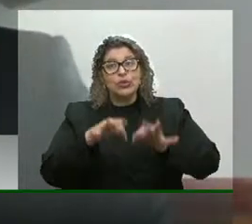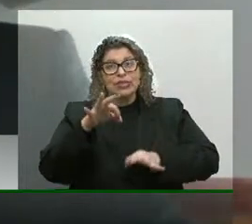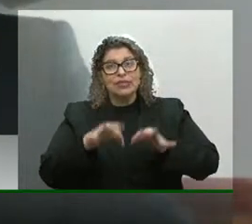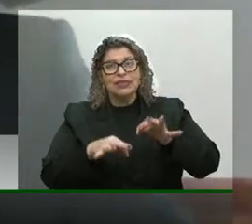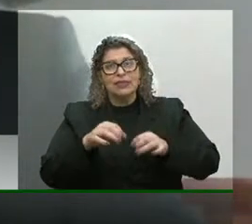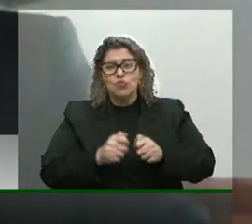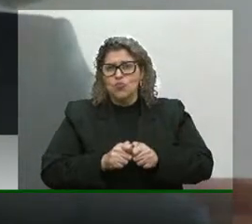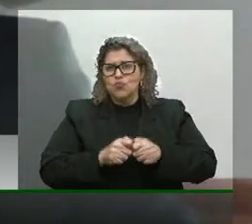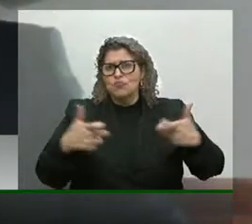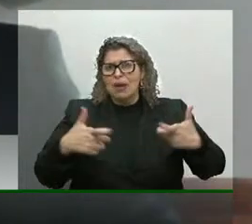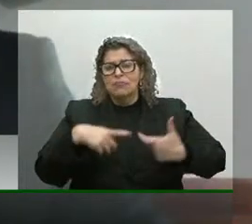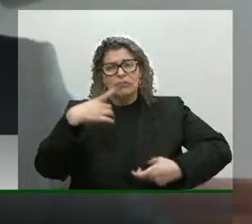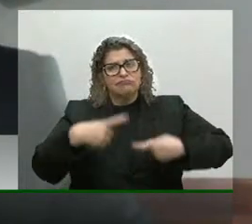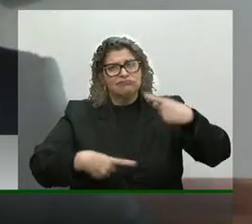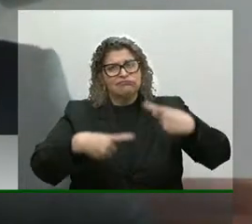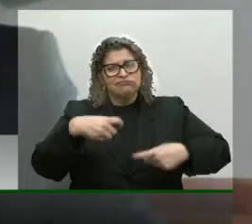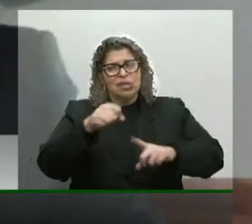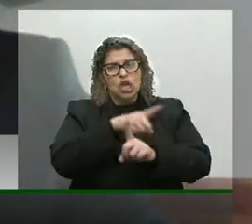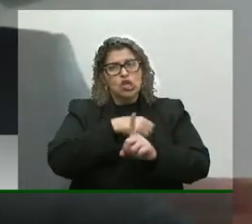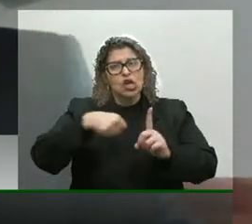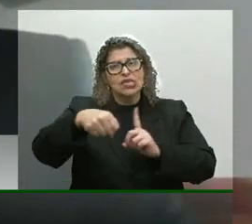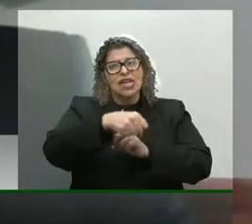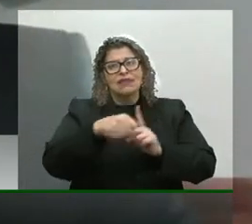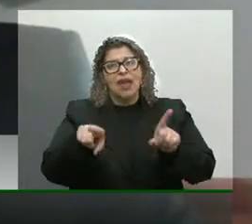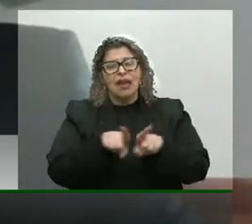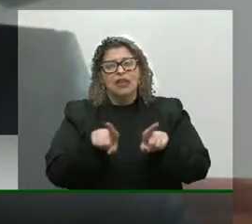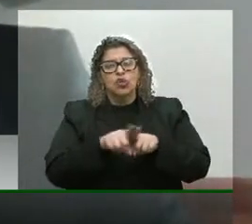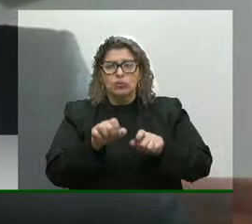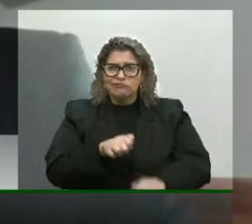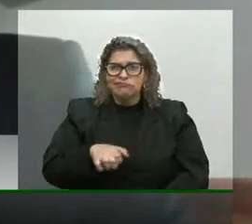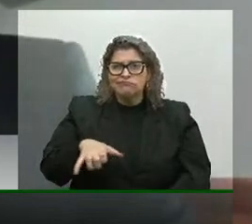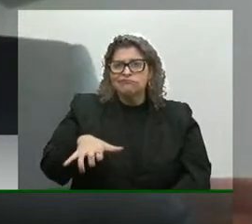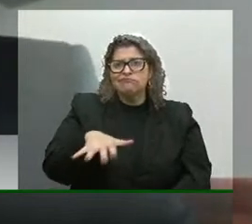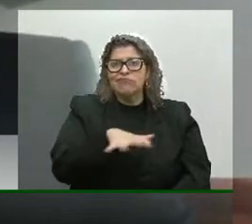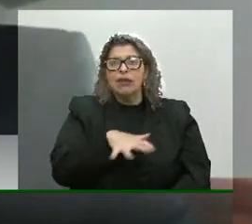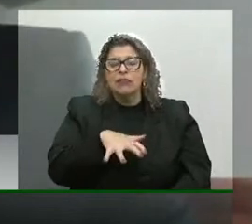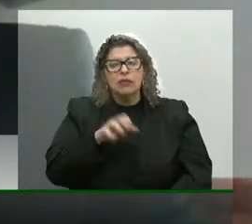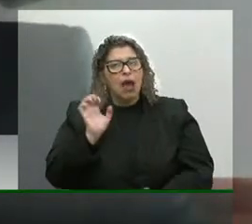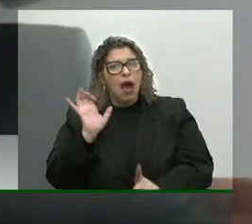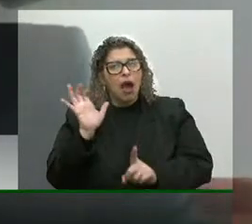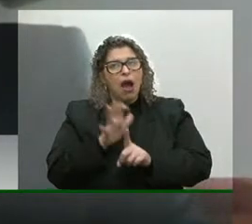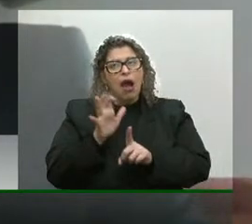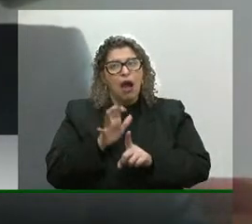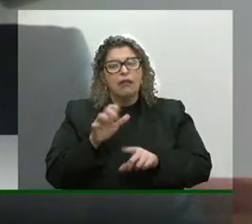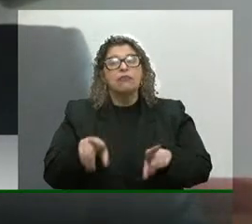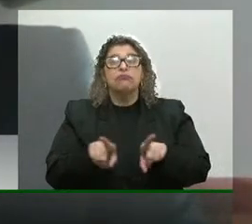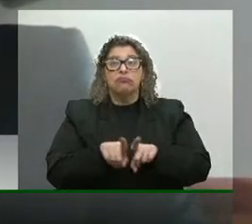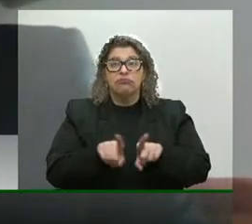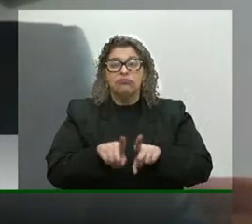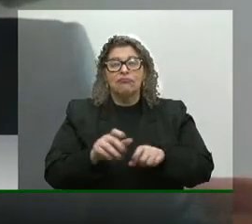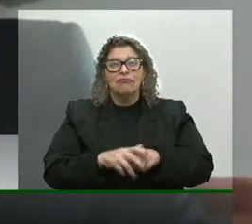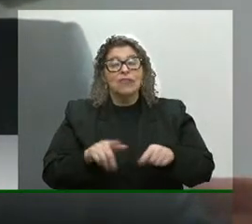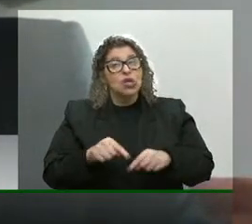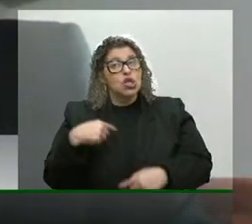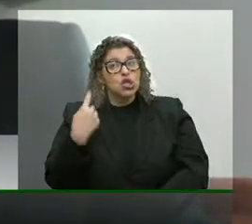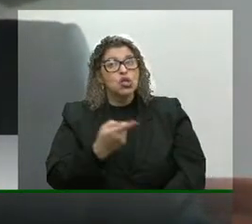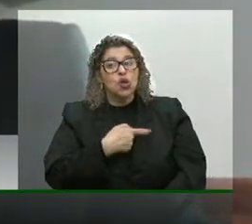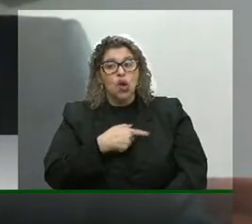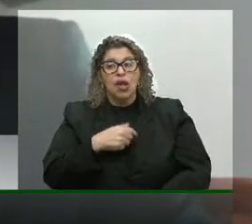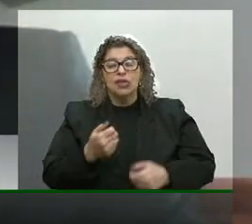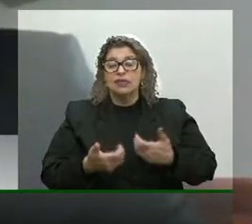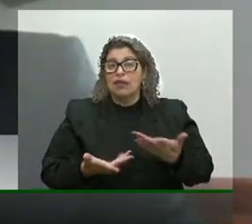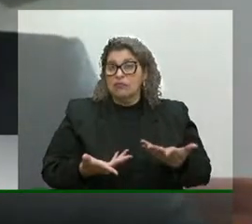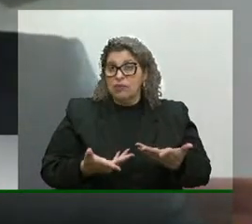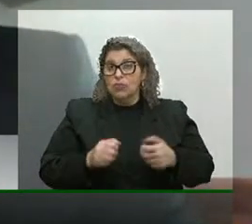com amplo debate com a sociedade gaúcha, especialmente com os setores que serão impactados. Mas o que nós estávamos